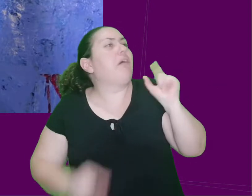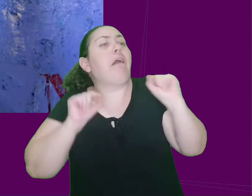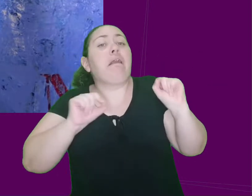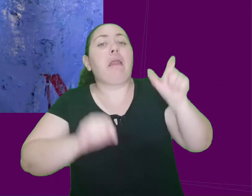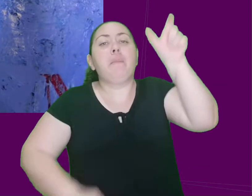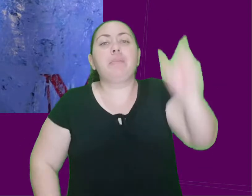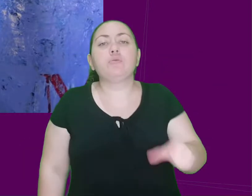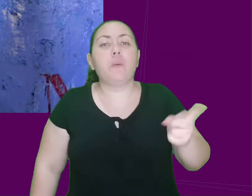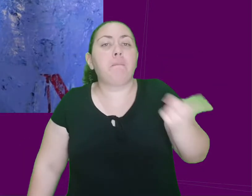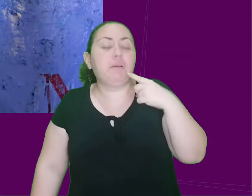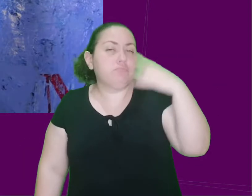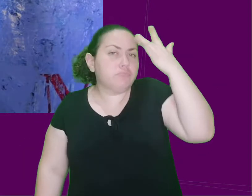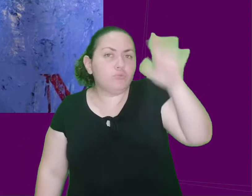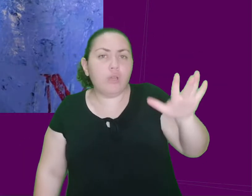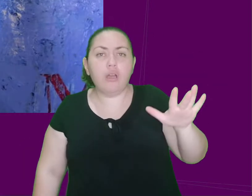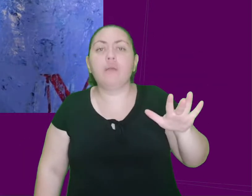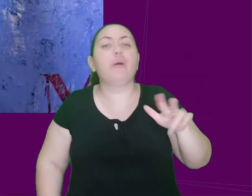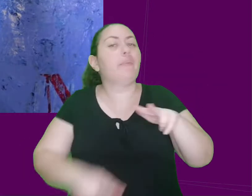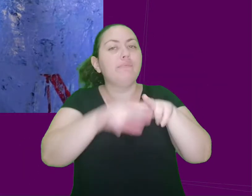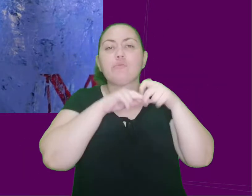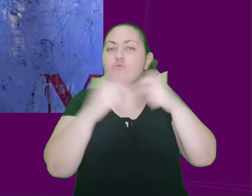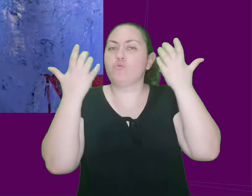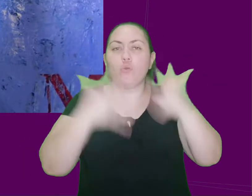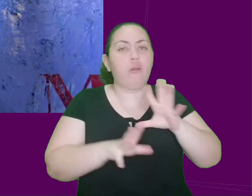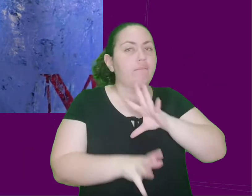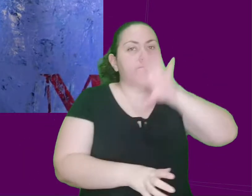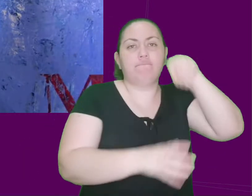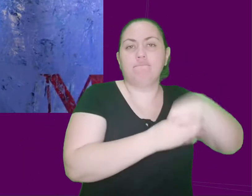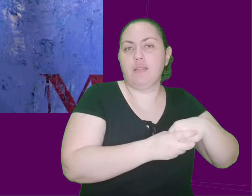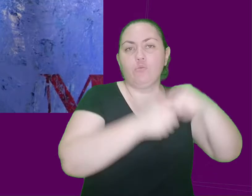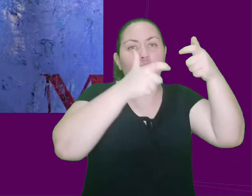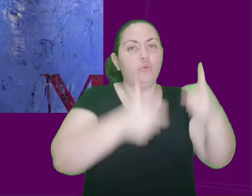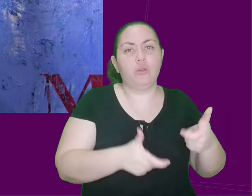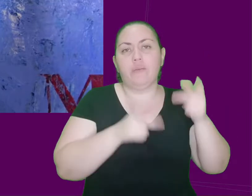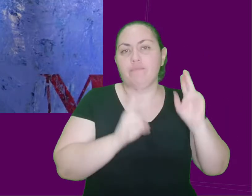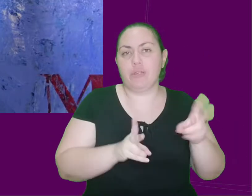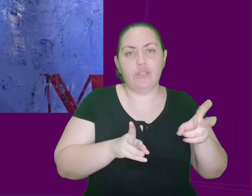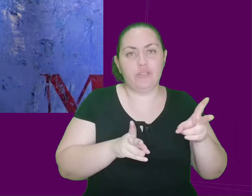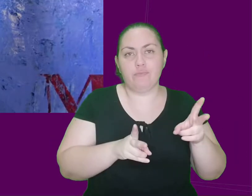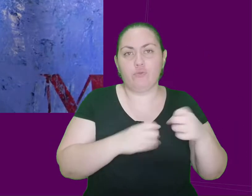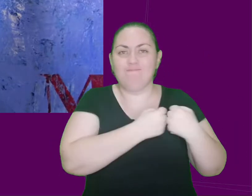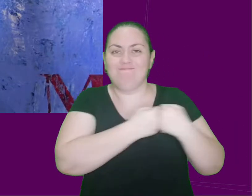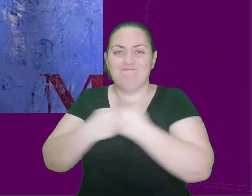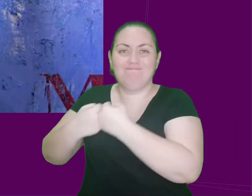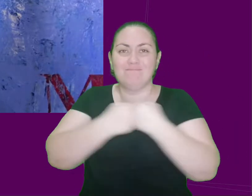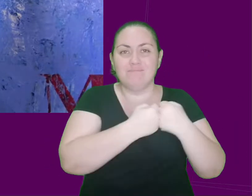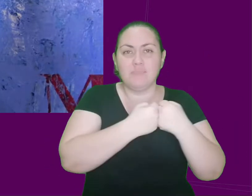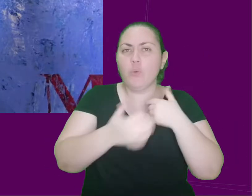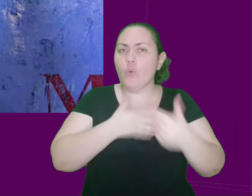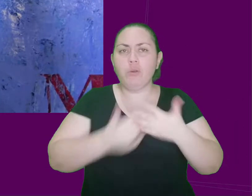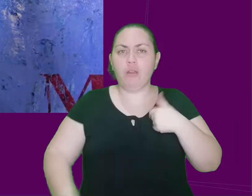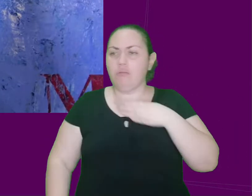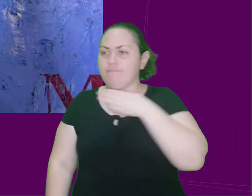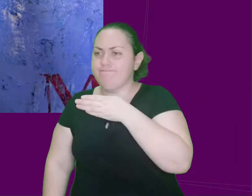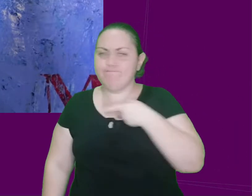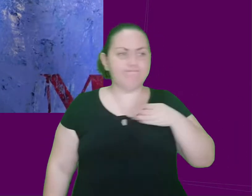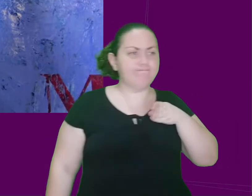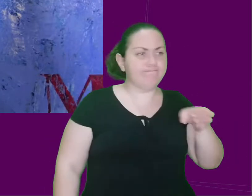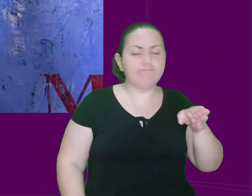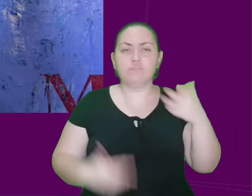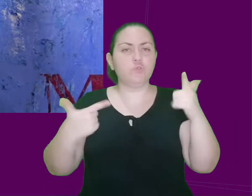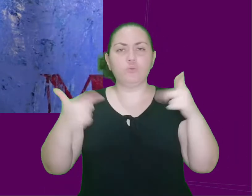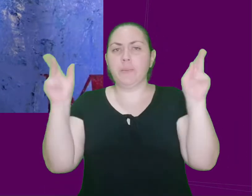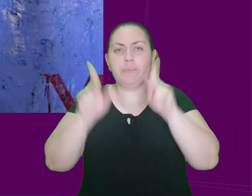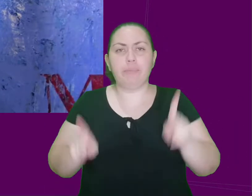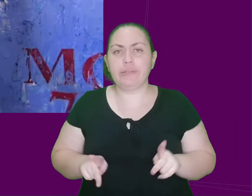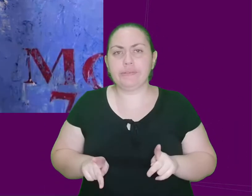ele não sabe de onde vem e assim ele não permanece dentro do local disputado, porque em qualquer dos lados